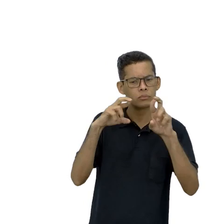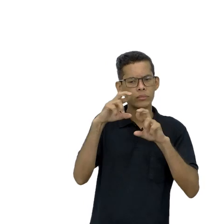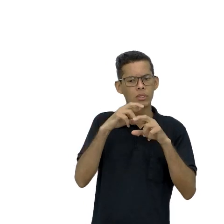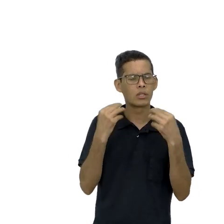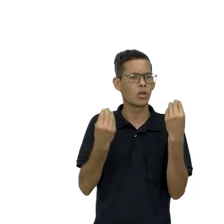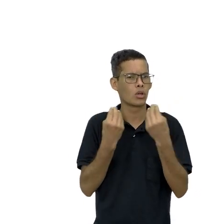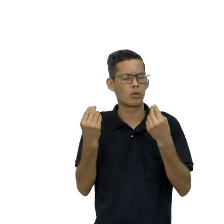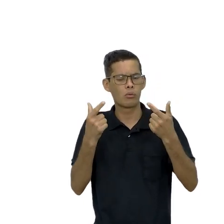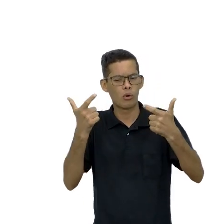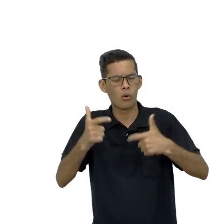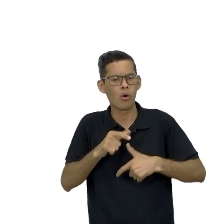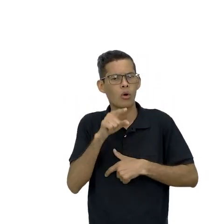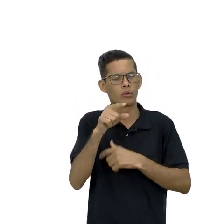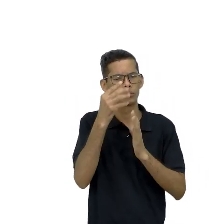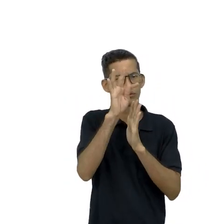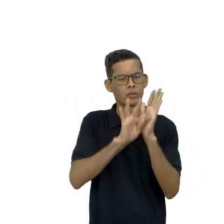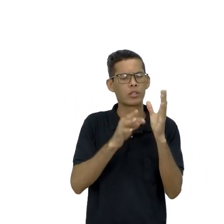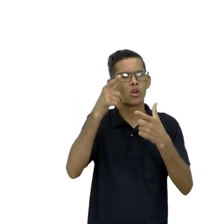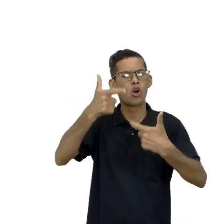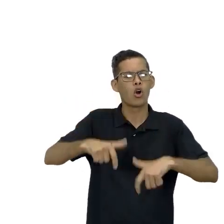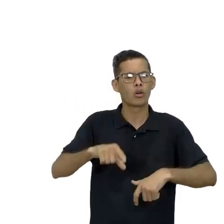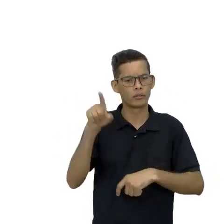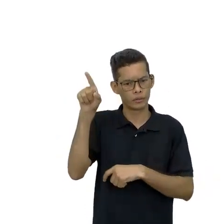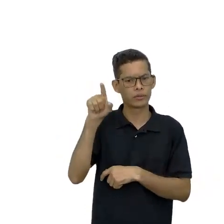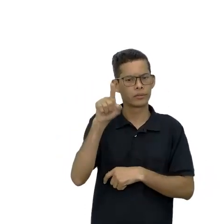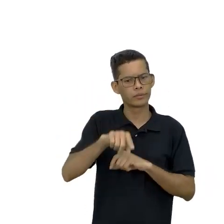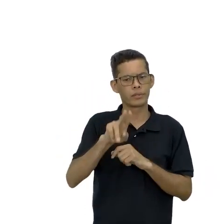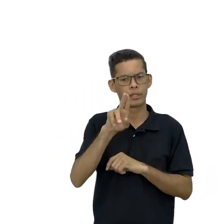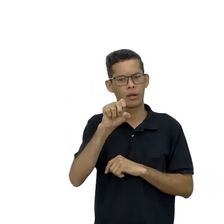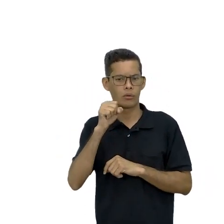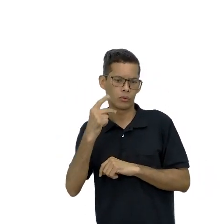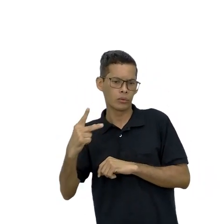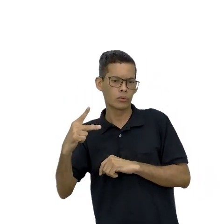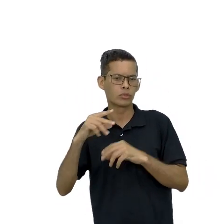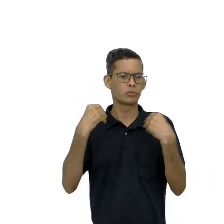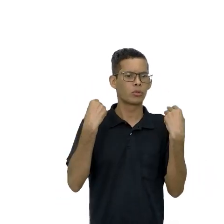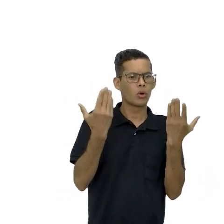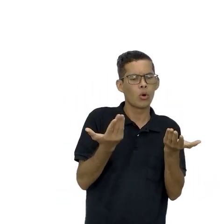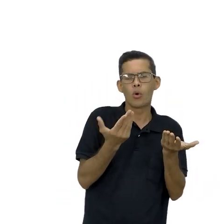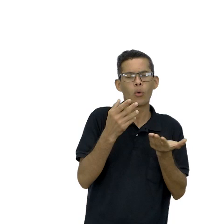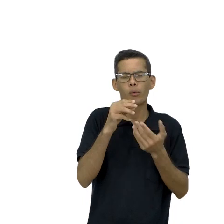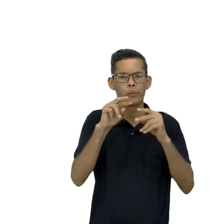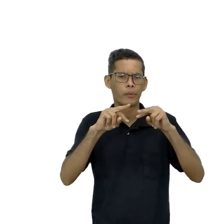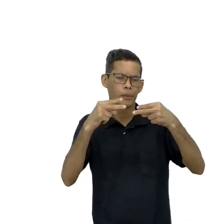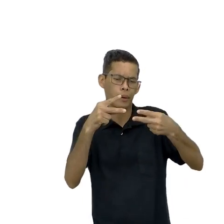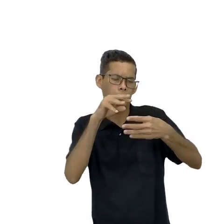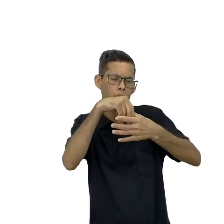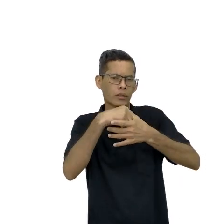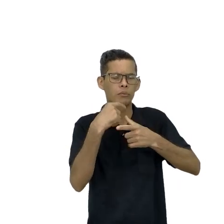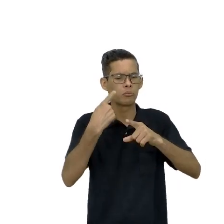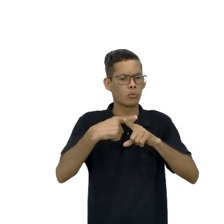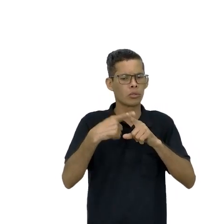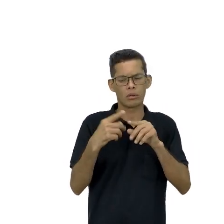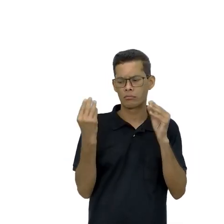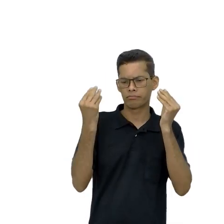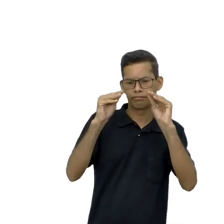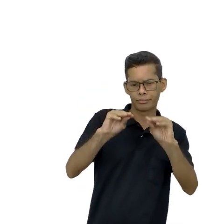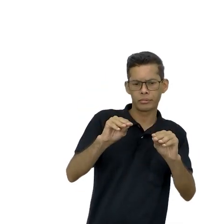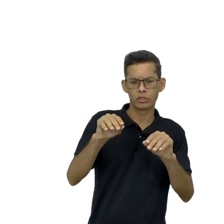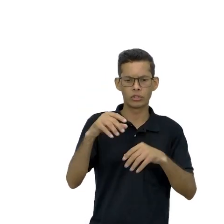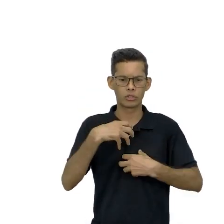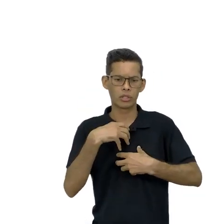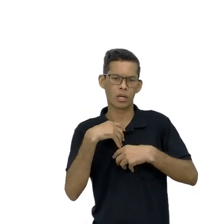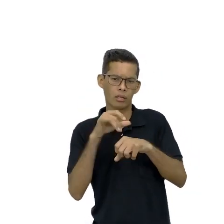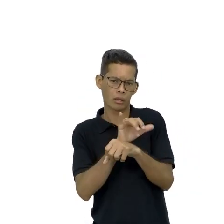né, na USP ou em outros veículos de comunicação, o que nós temos nessa página, por que será que está diagramada desse